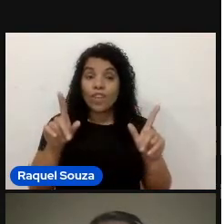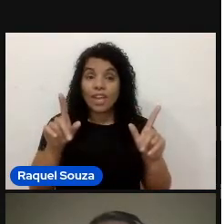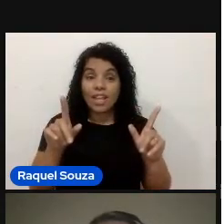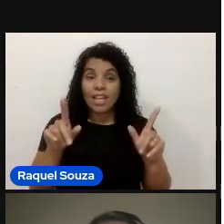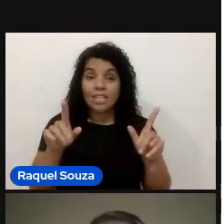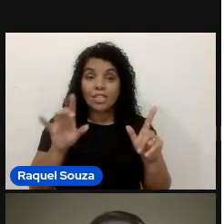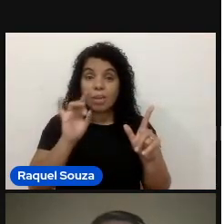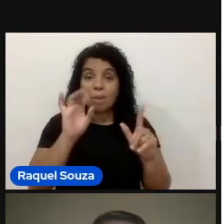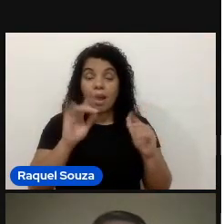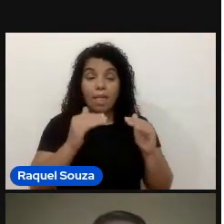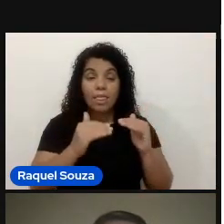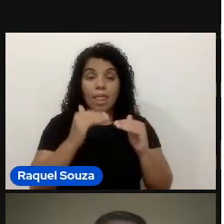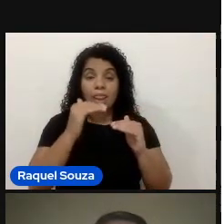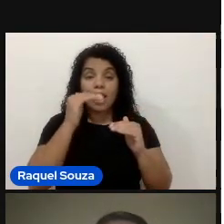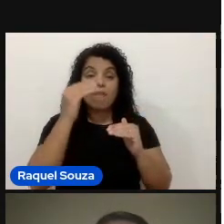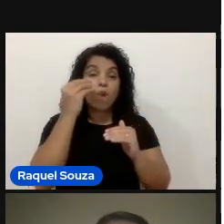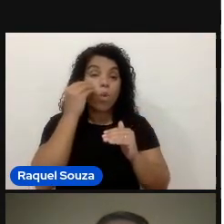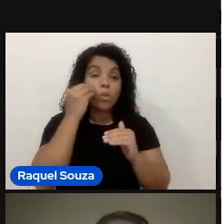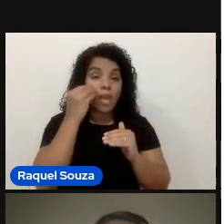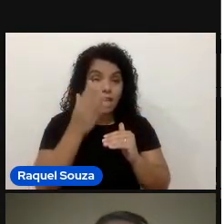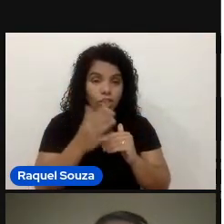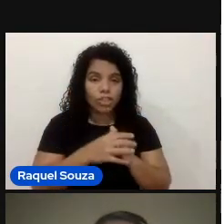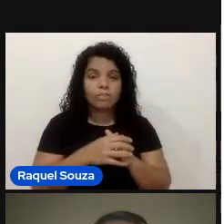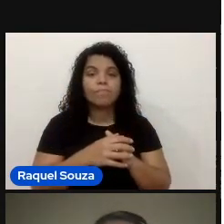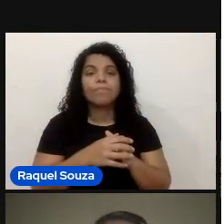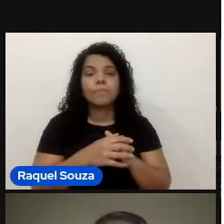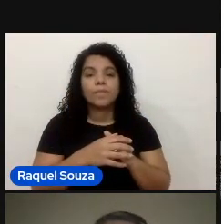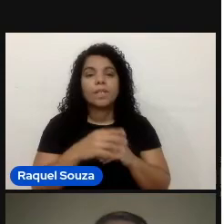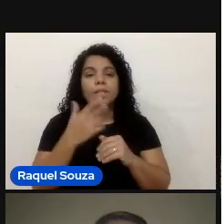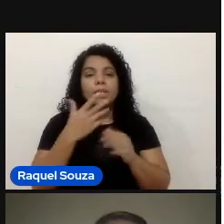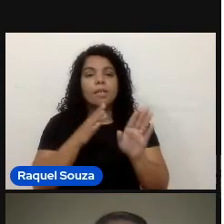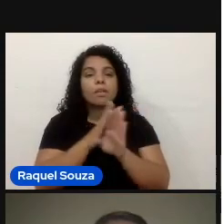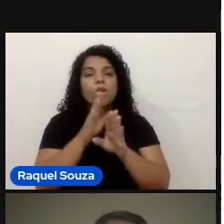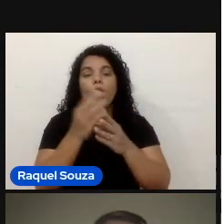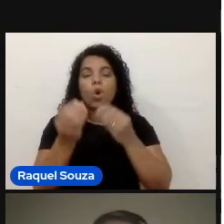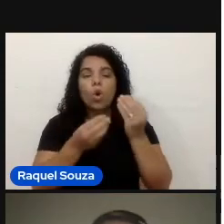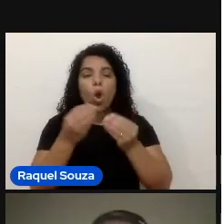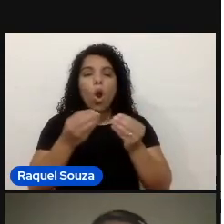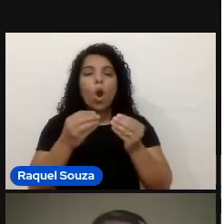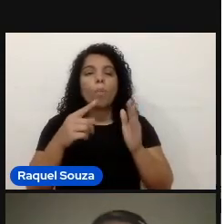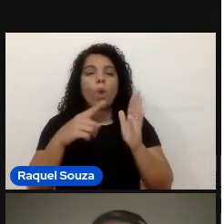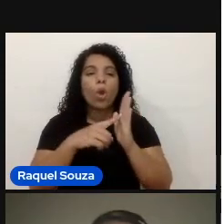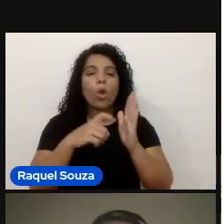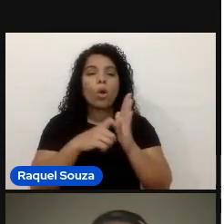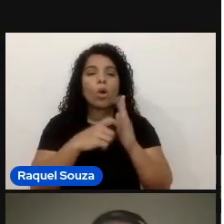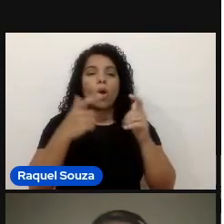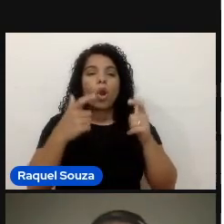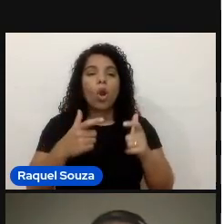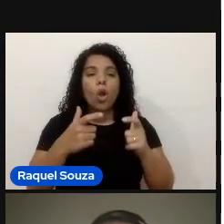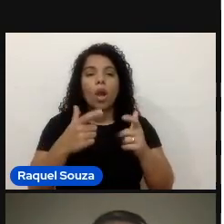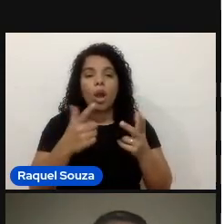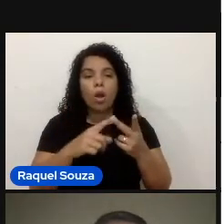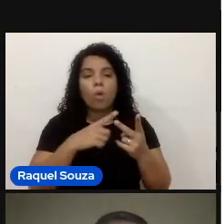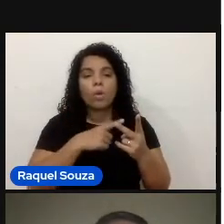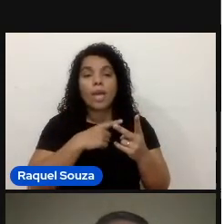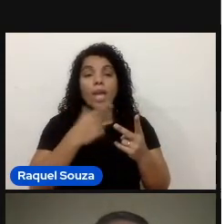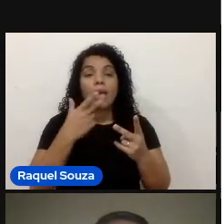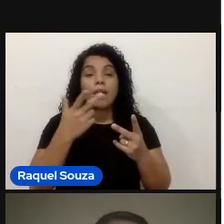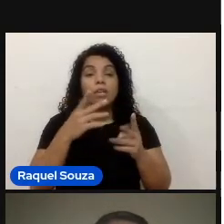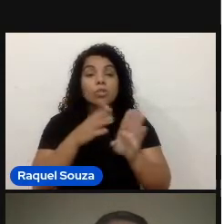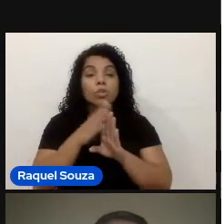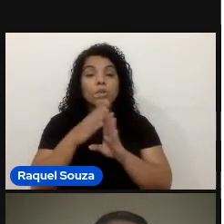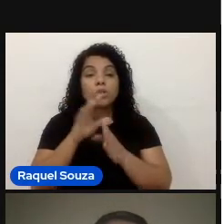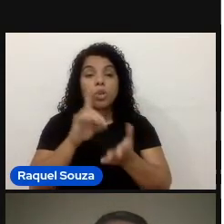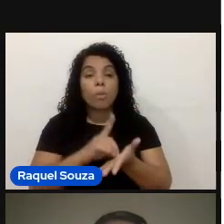de teste, vocês vão ver. Instruções para rodar localmente, algumas dicas em relação a Docker.